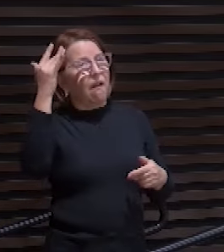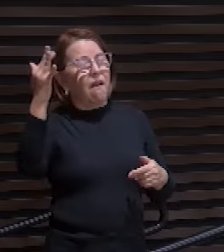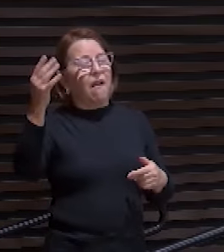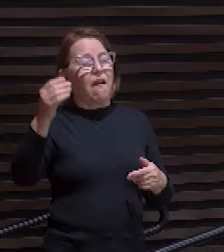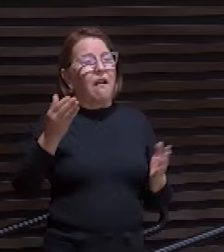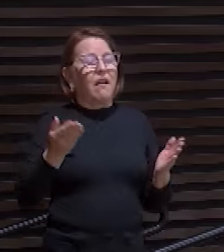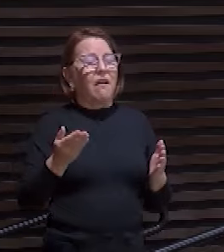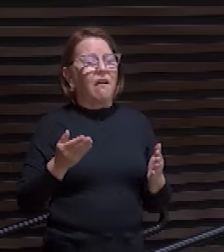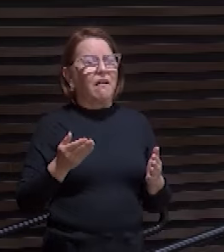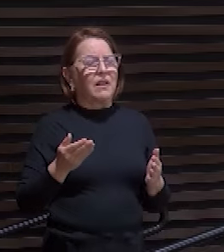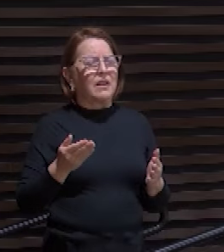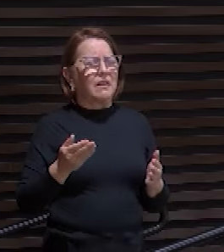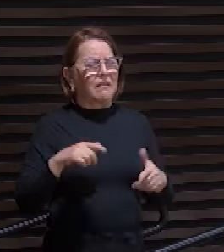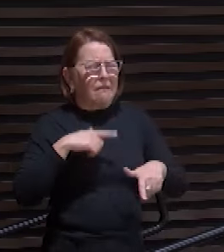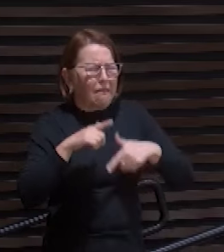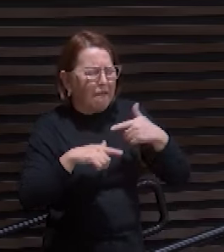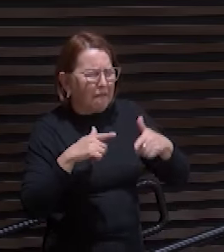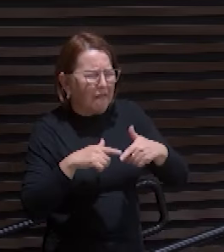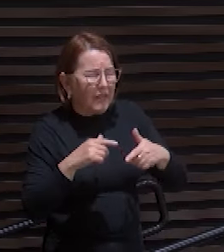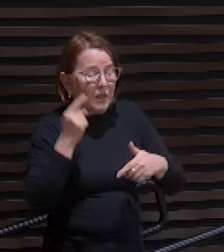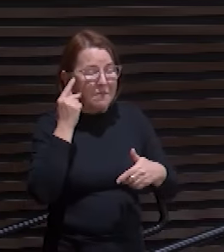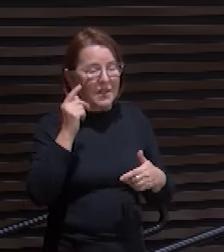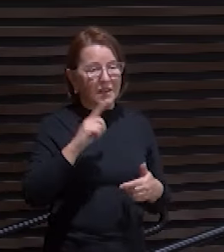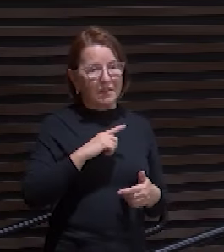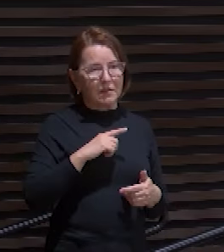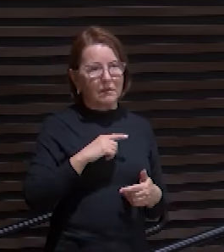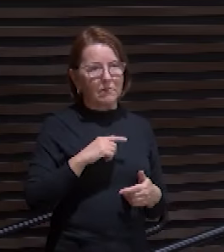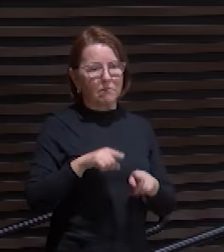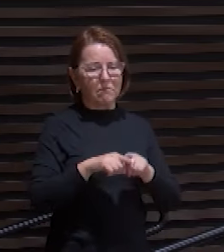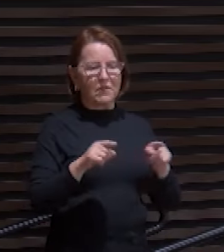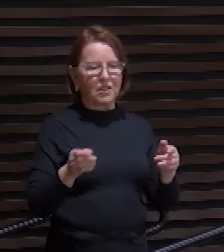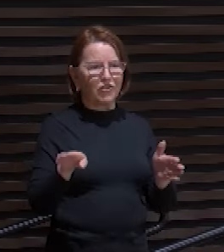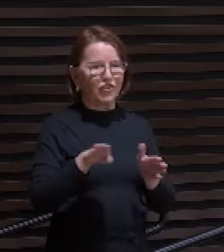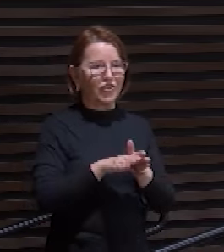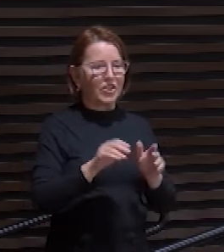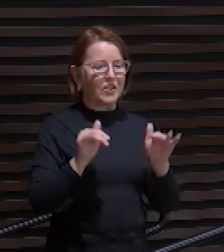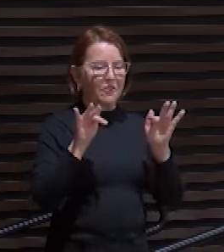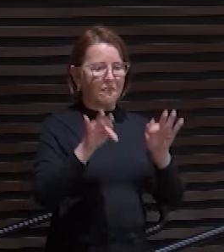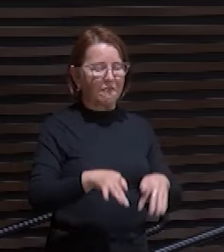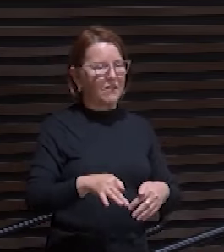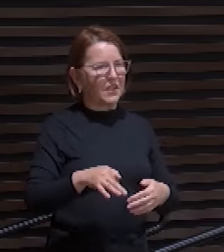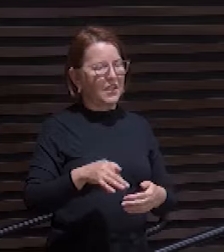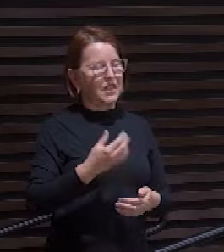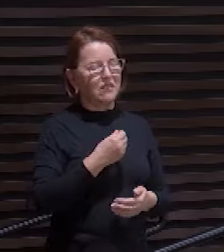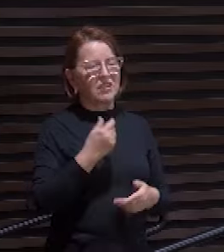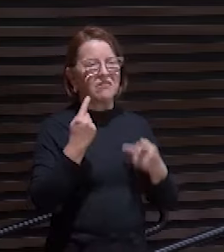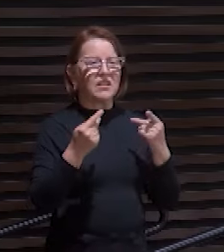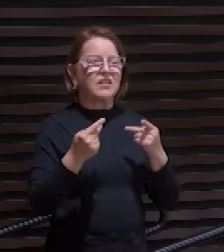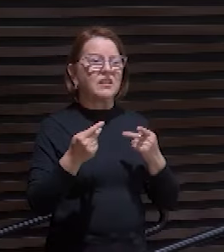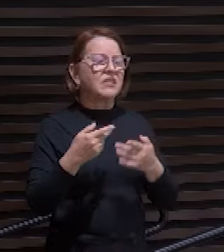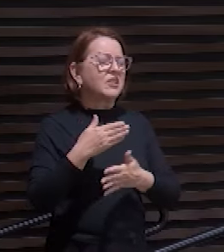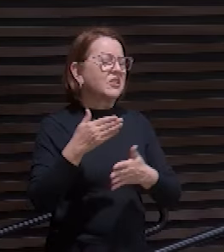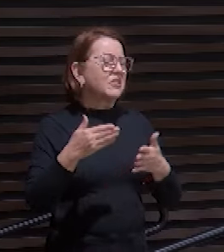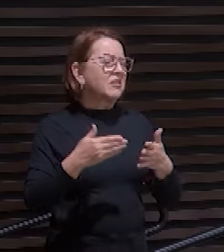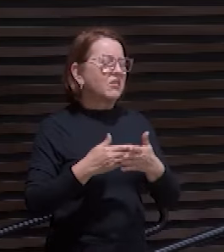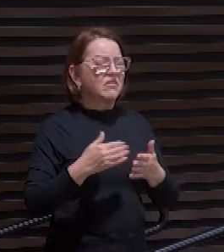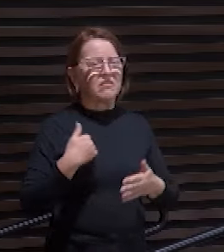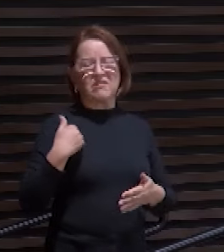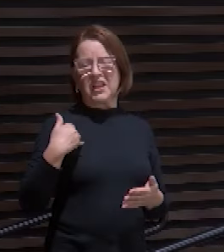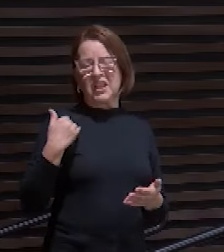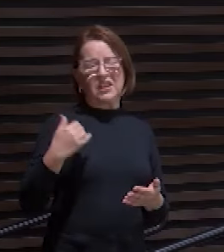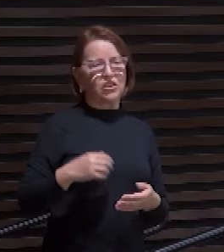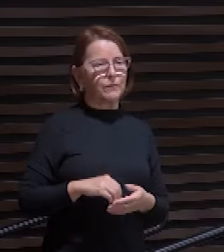ter. E ele vai chegar no fim da vida dele dizendo, vaidade das vaidades, tudo é vaidade. Vamos